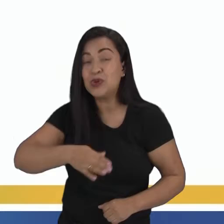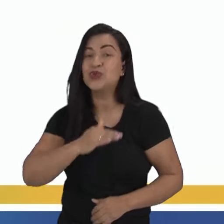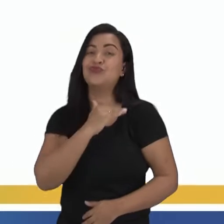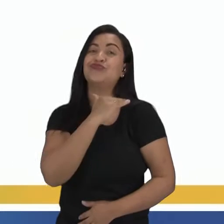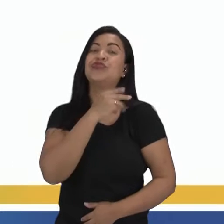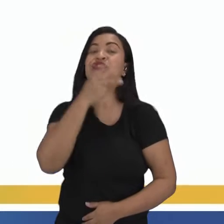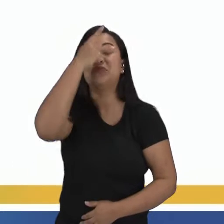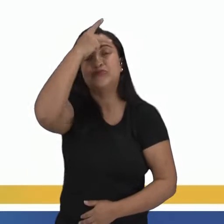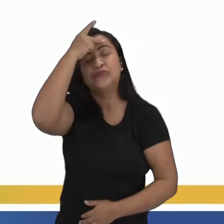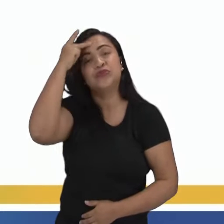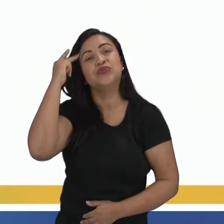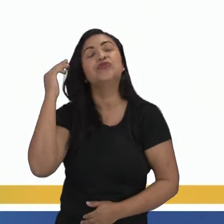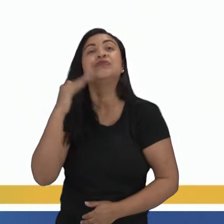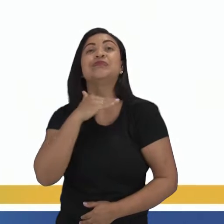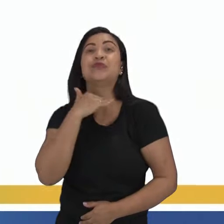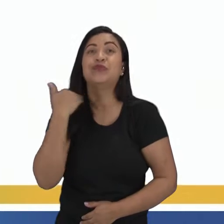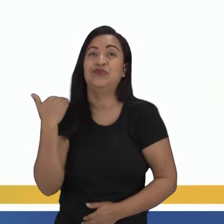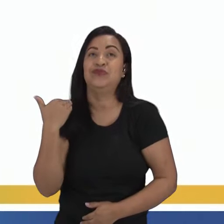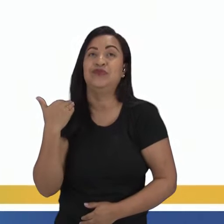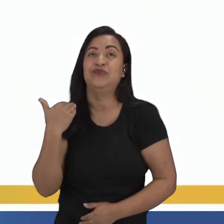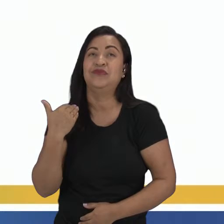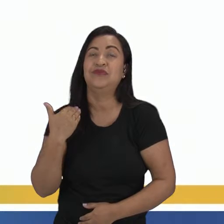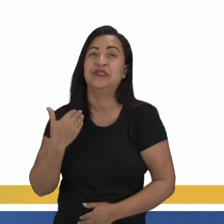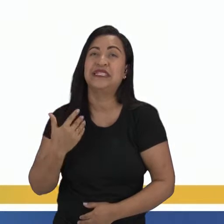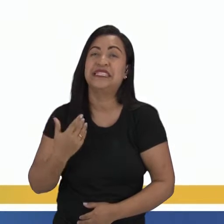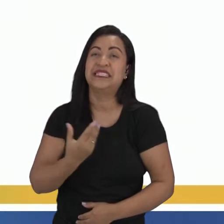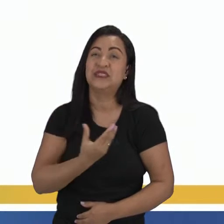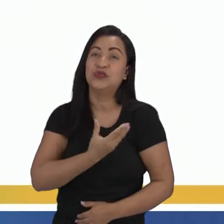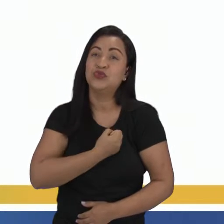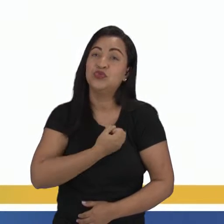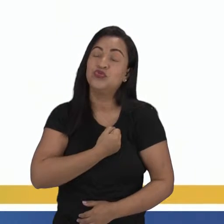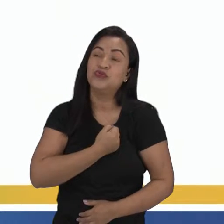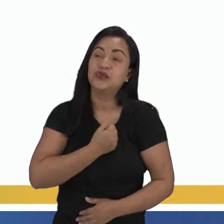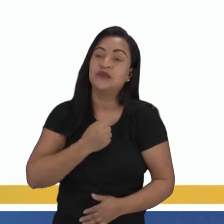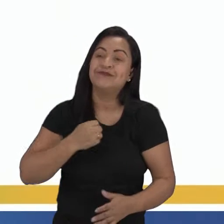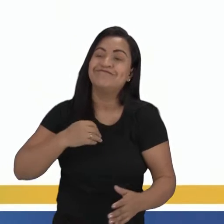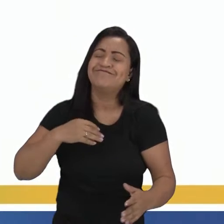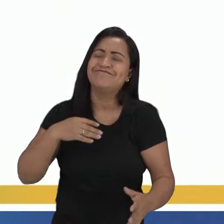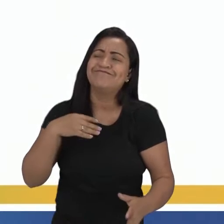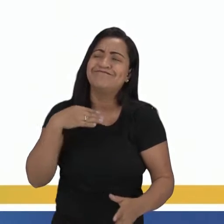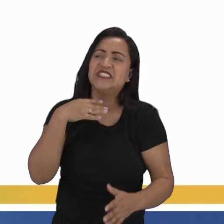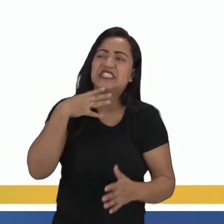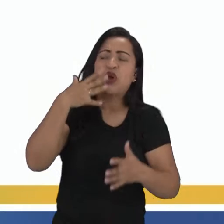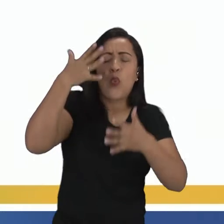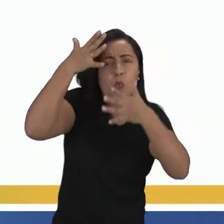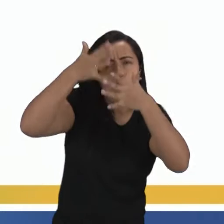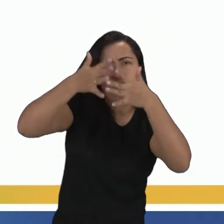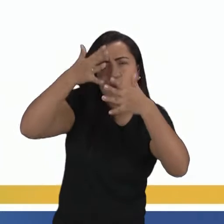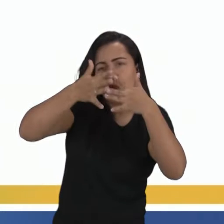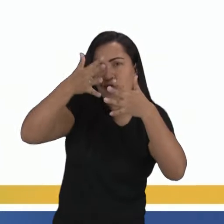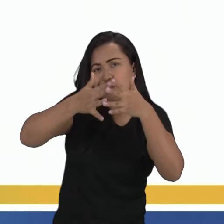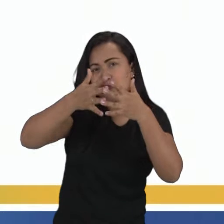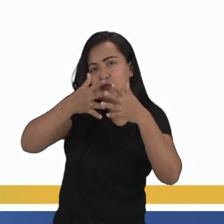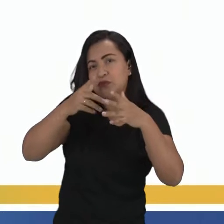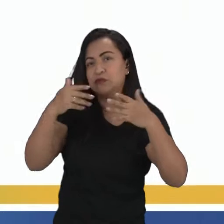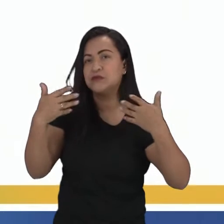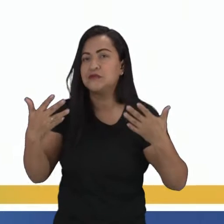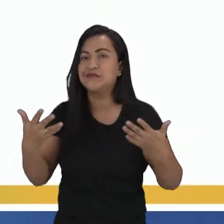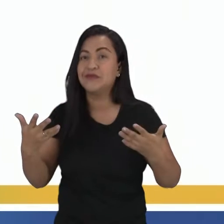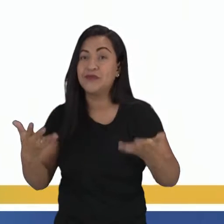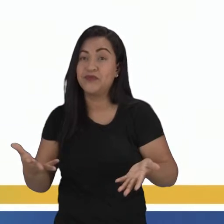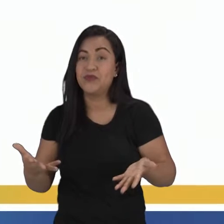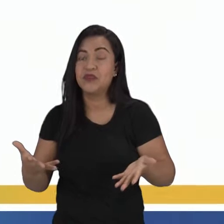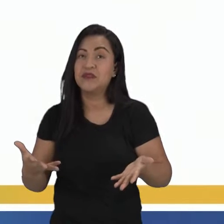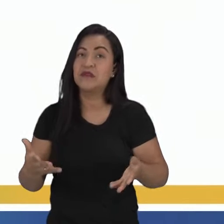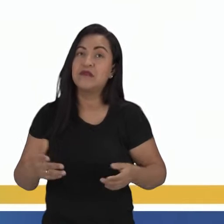Esses números, né? São números aí muito aleatórios muitas vezes. A precisão não é tão grande, tá? Então não